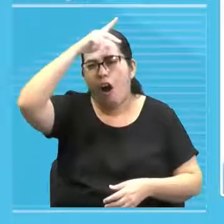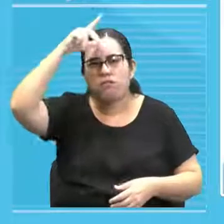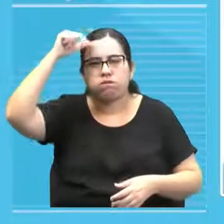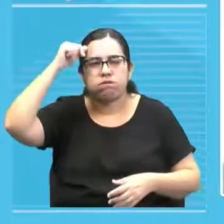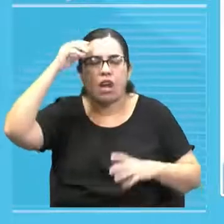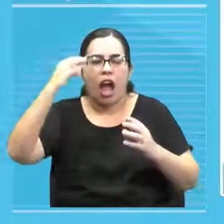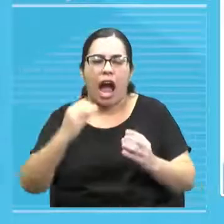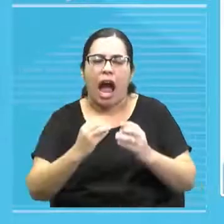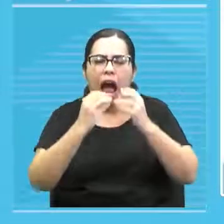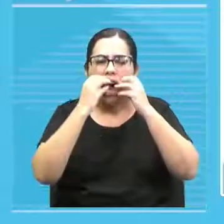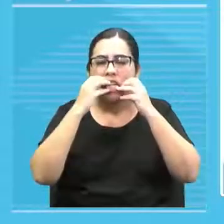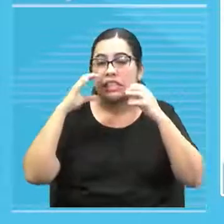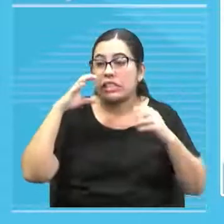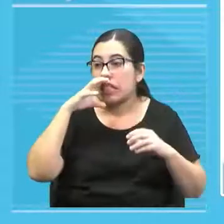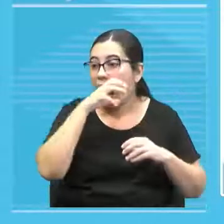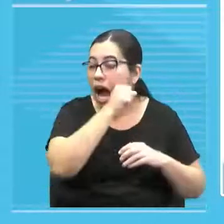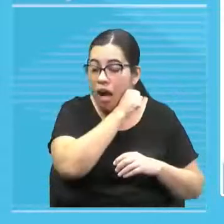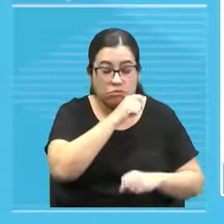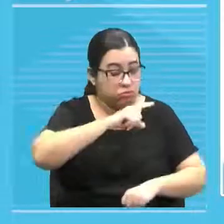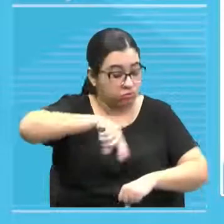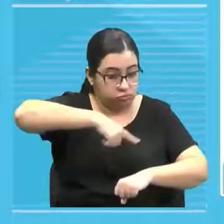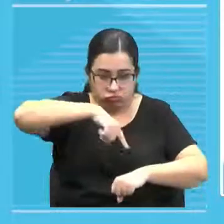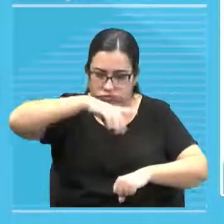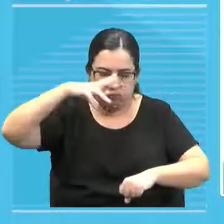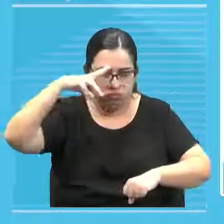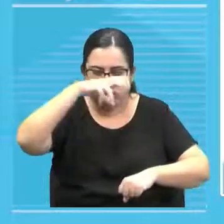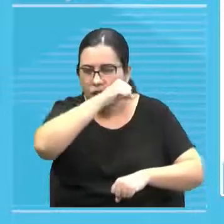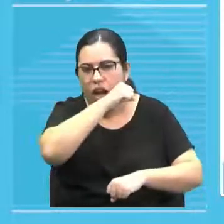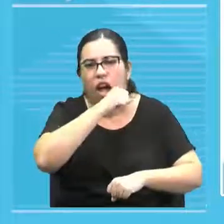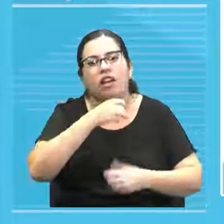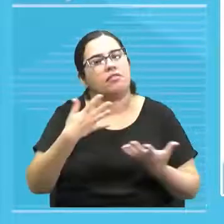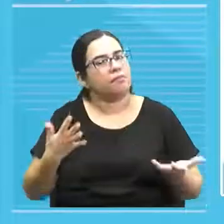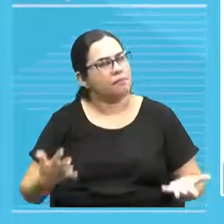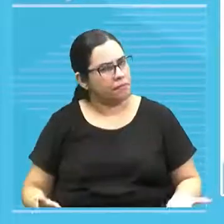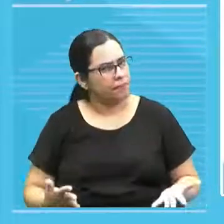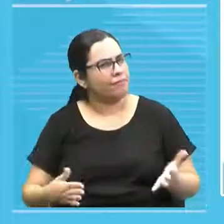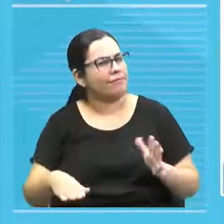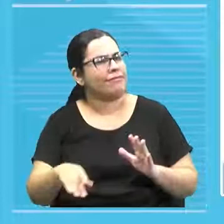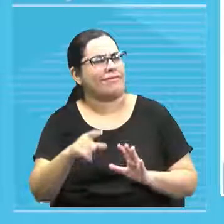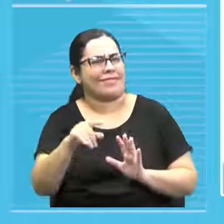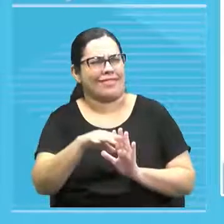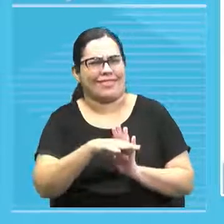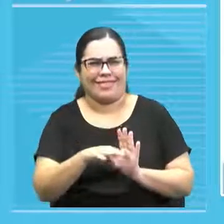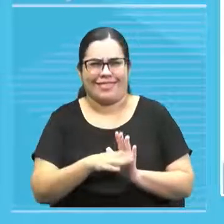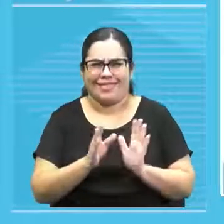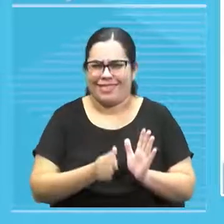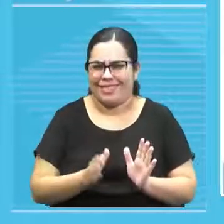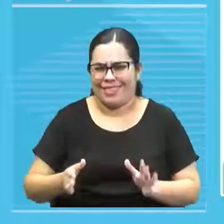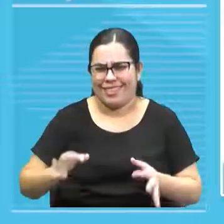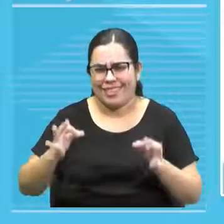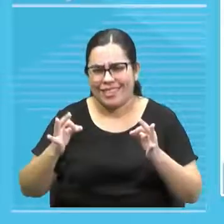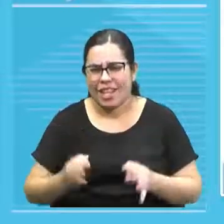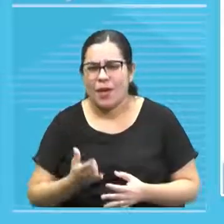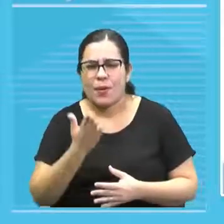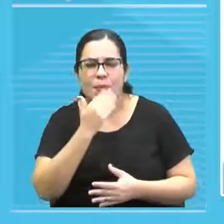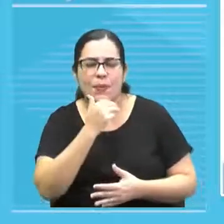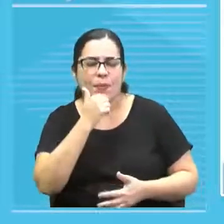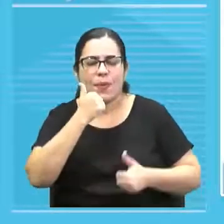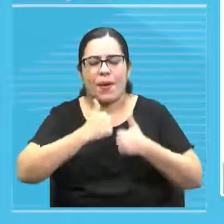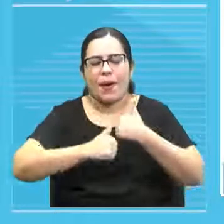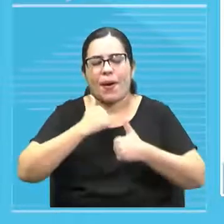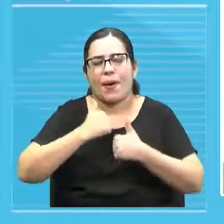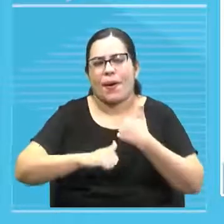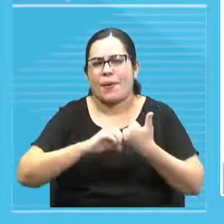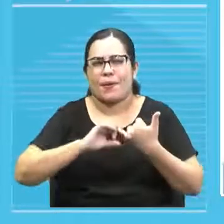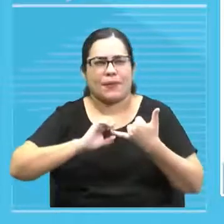é tudo muito rápido muito acelerado Isso não é um padrão de alimentação nós que acostumada a comer arroz